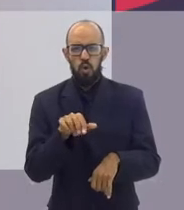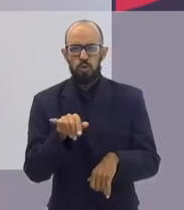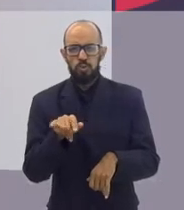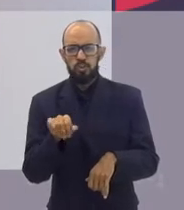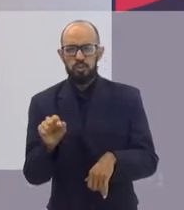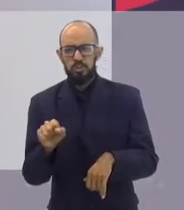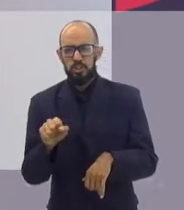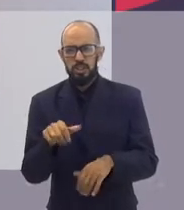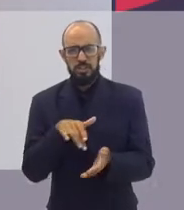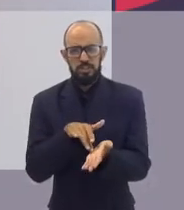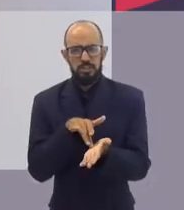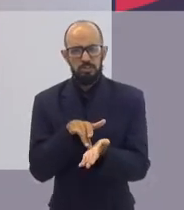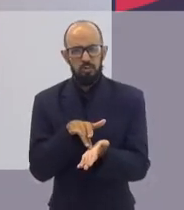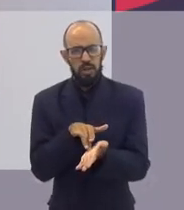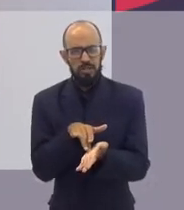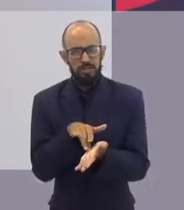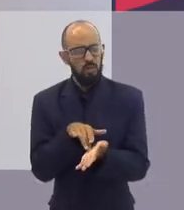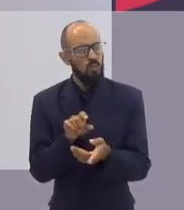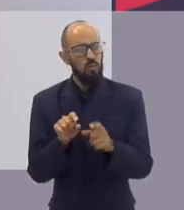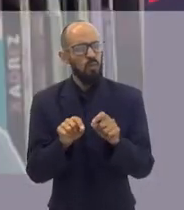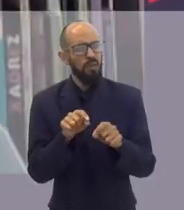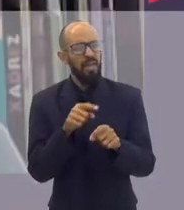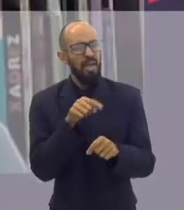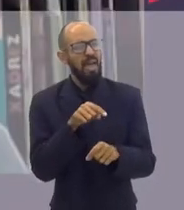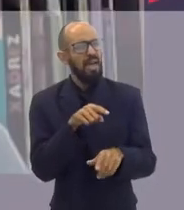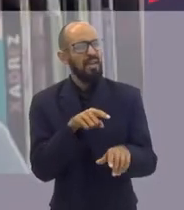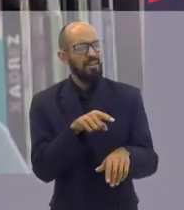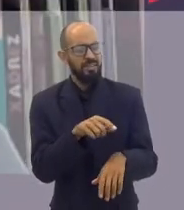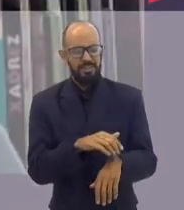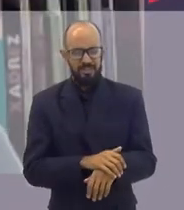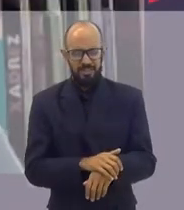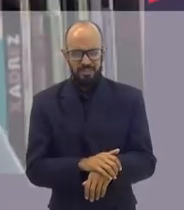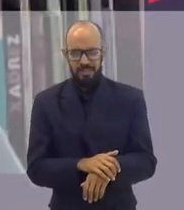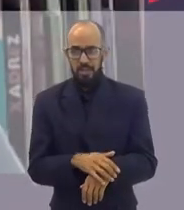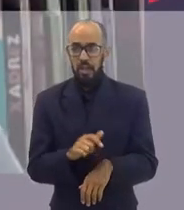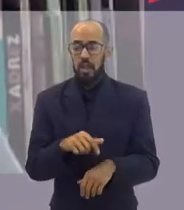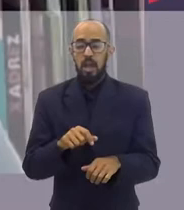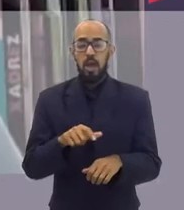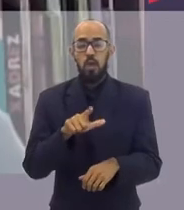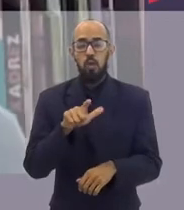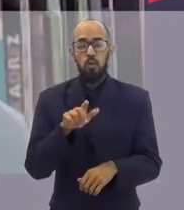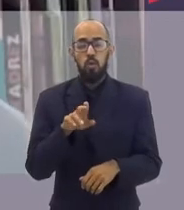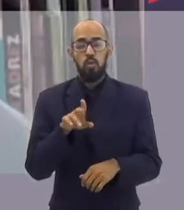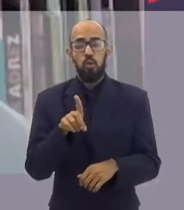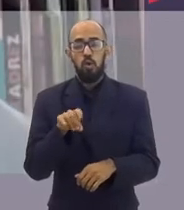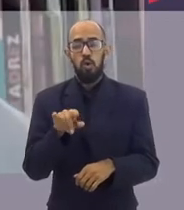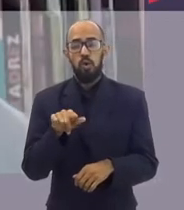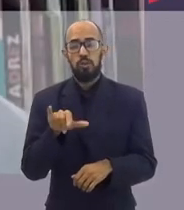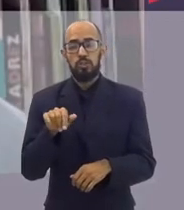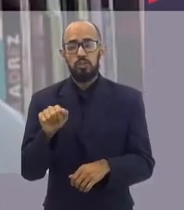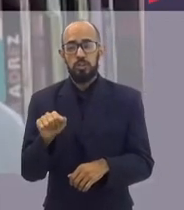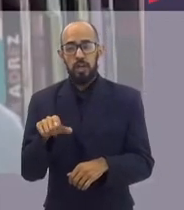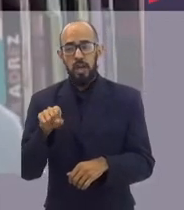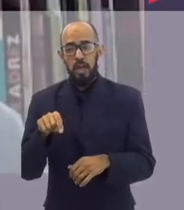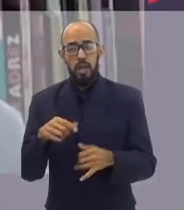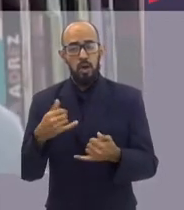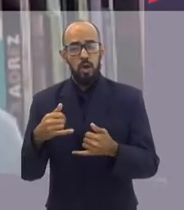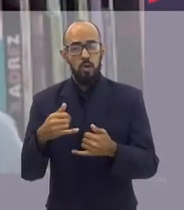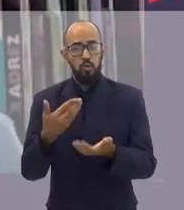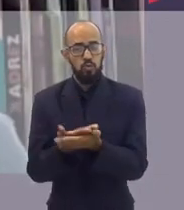Simulação. Explica para a gente que nome é esse. Bom, ludologia é o estudo dos jogos. E isso